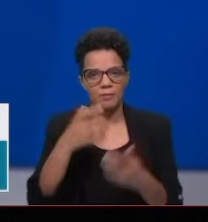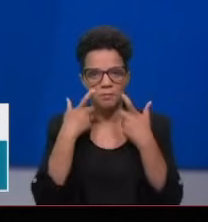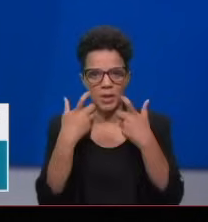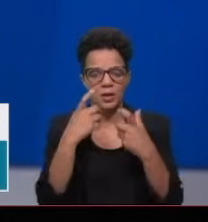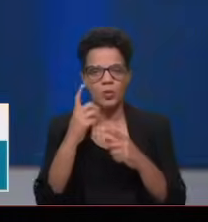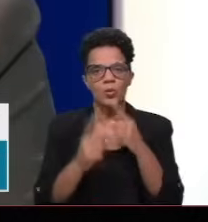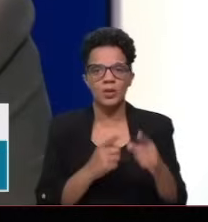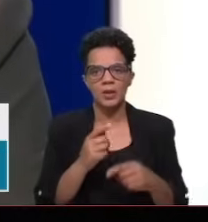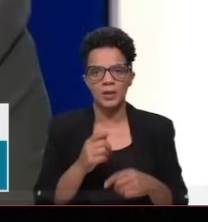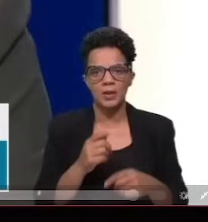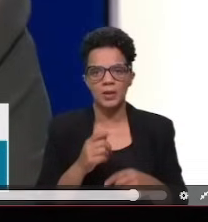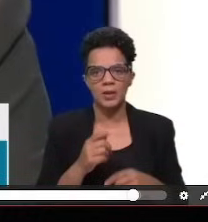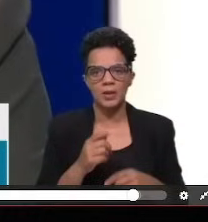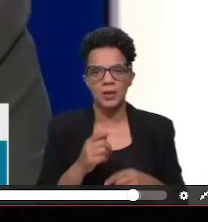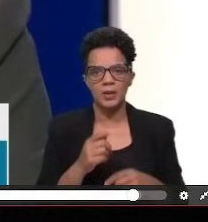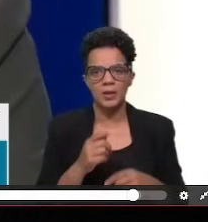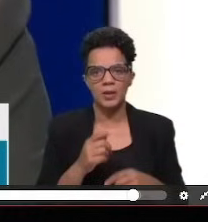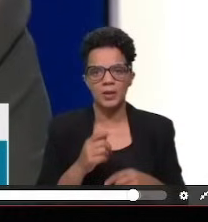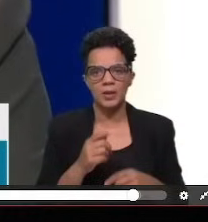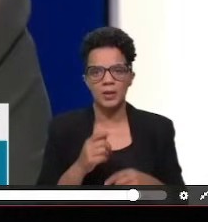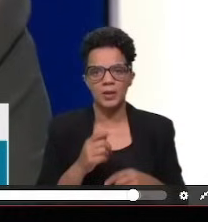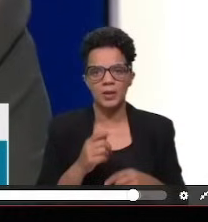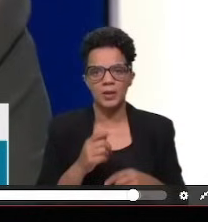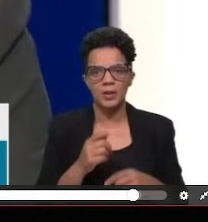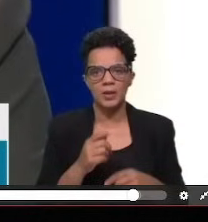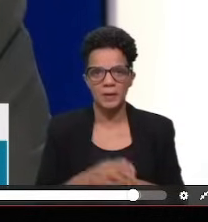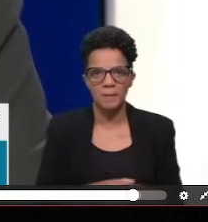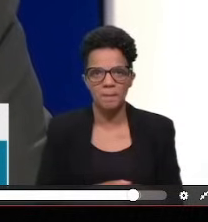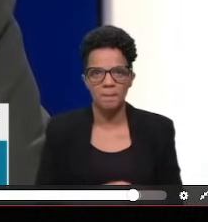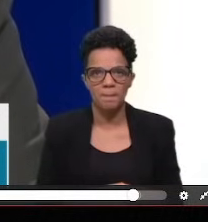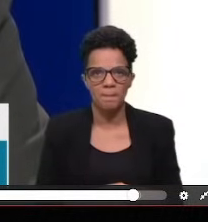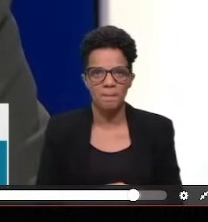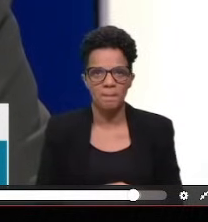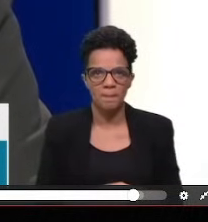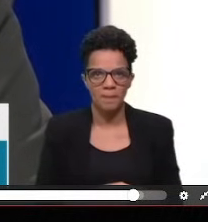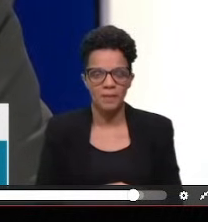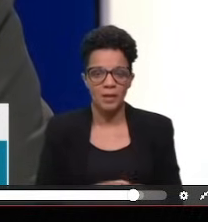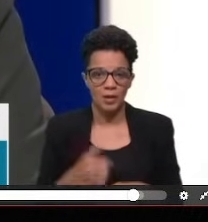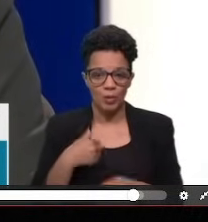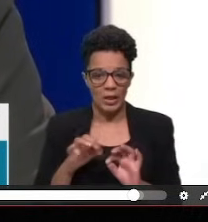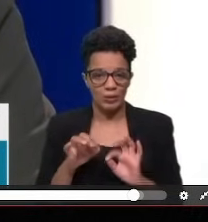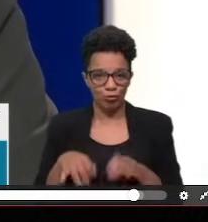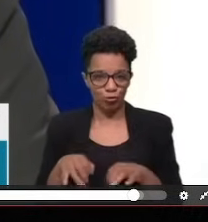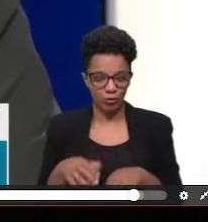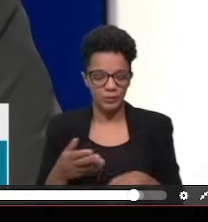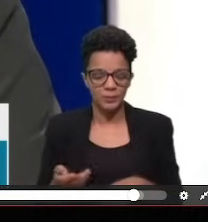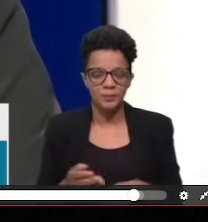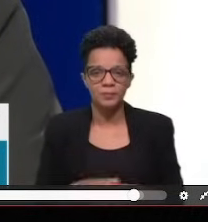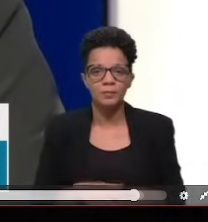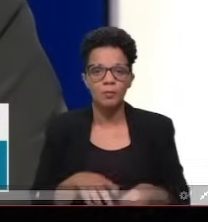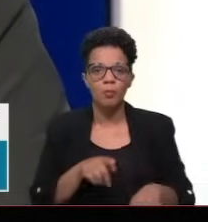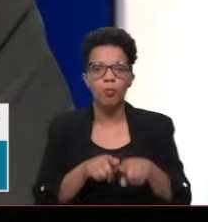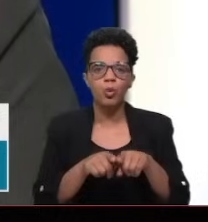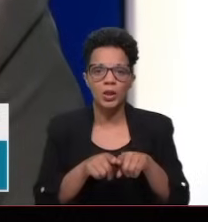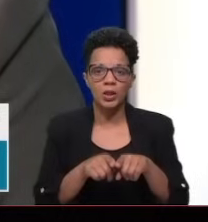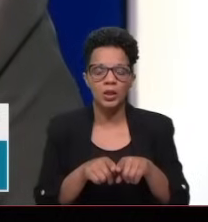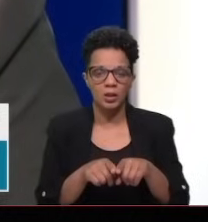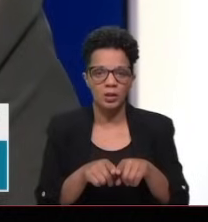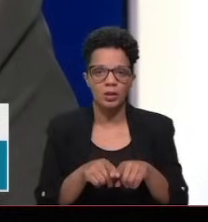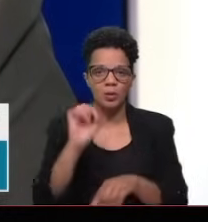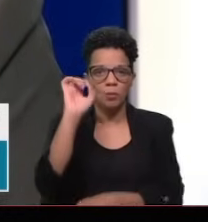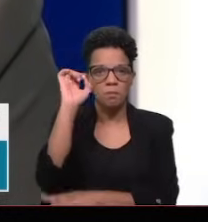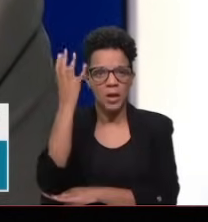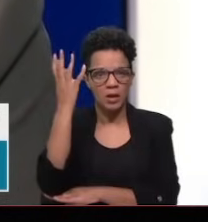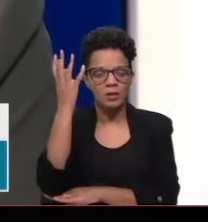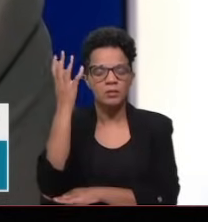estava há bocado e estava o meu partido chama-se confia a a terminar nesta política que o pan